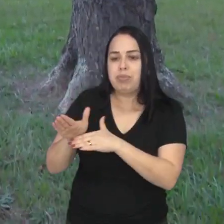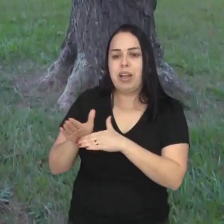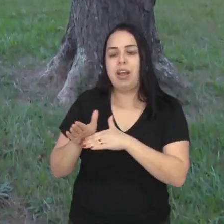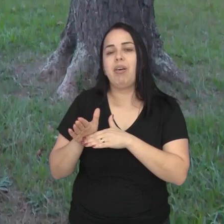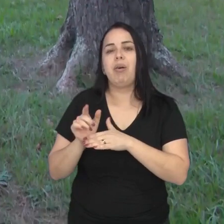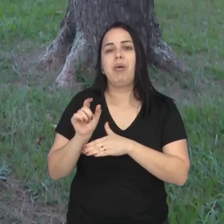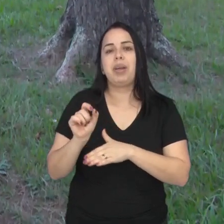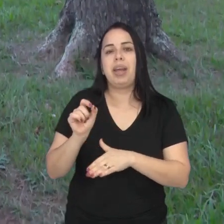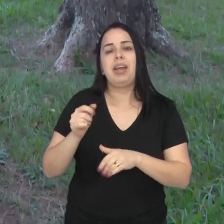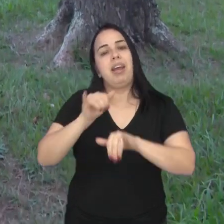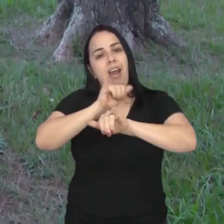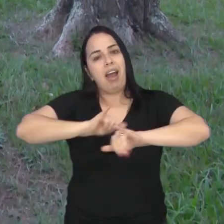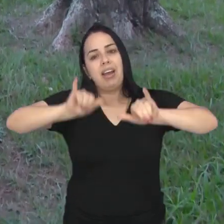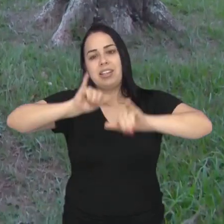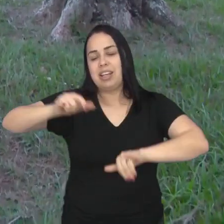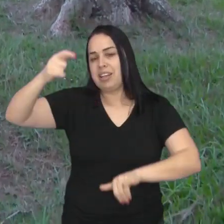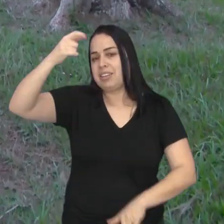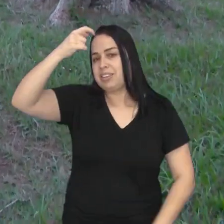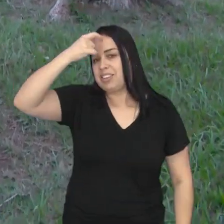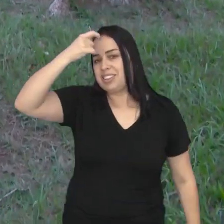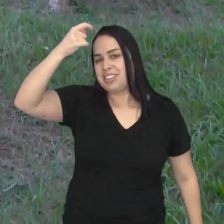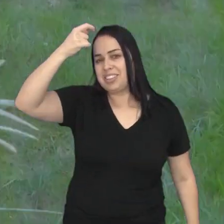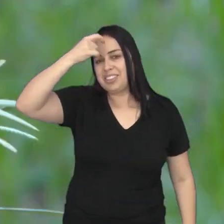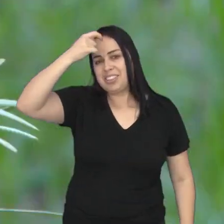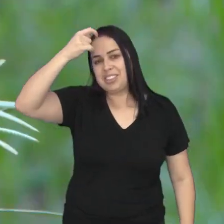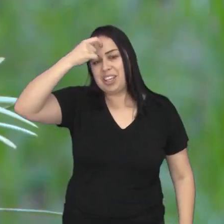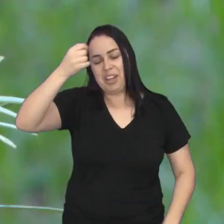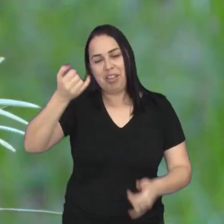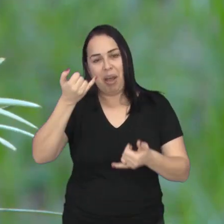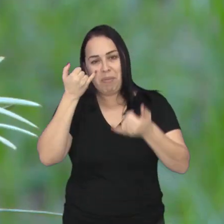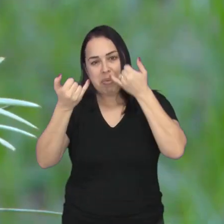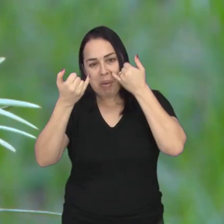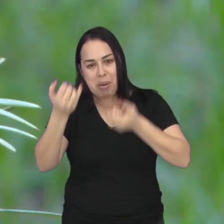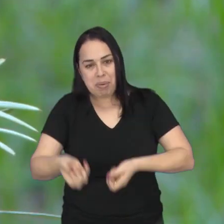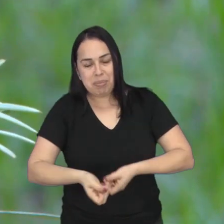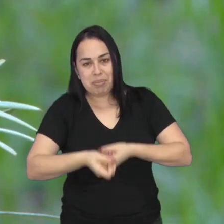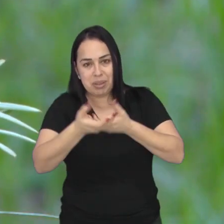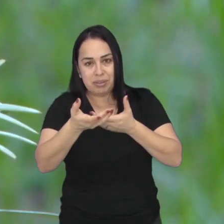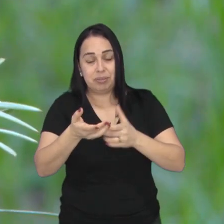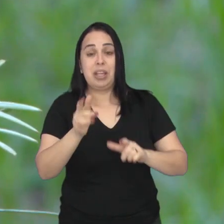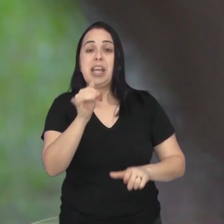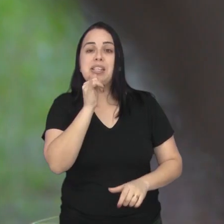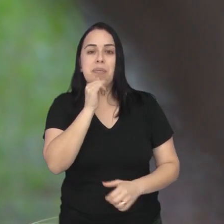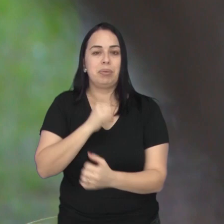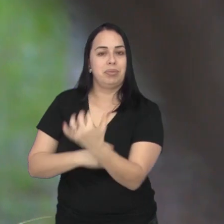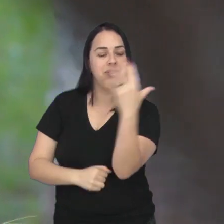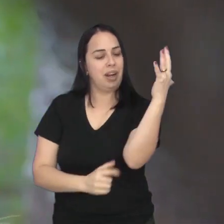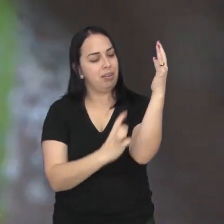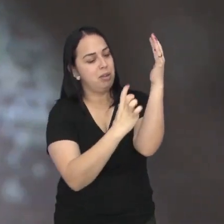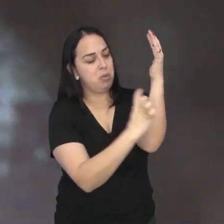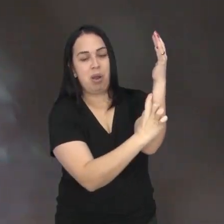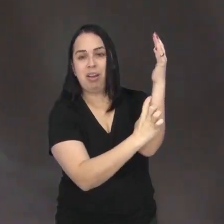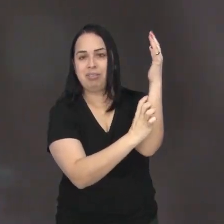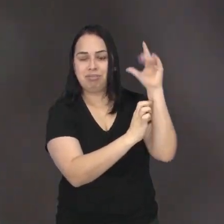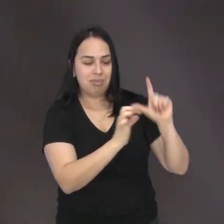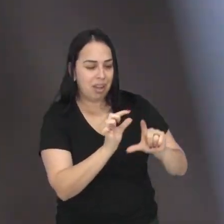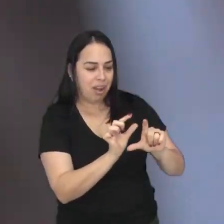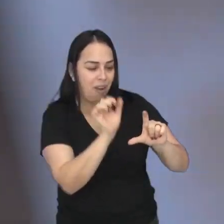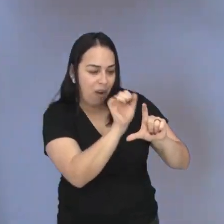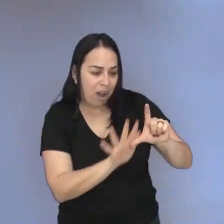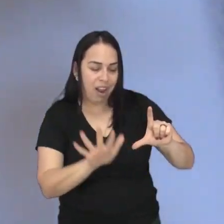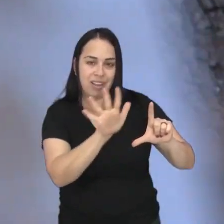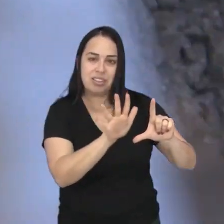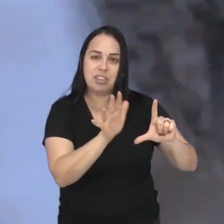mais colaborativo é fazer a conscientização florescer através da informação. Os QR Codes, colocados